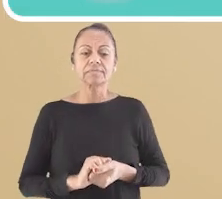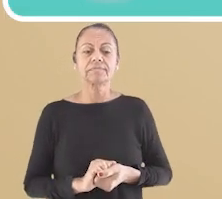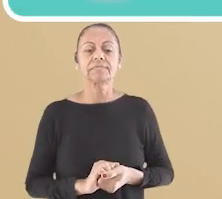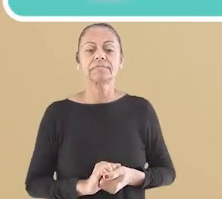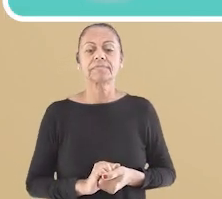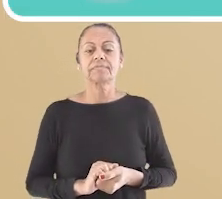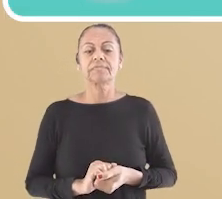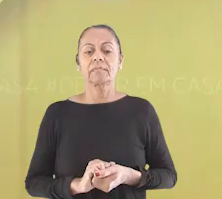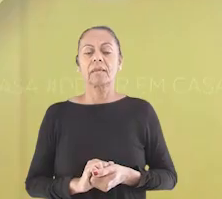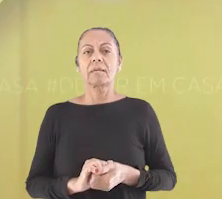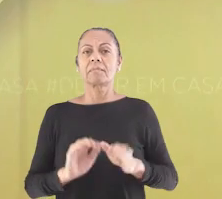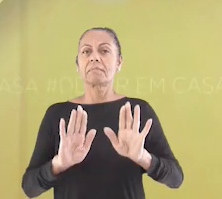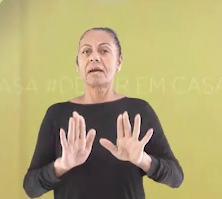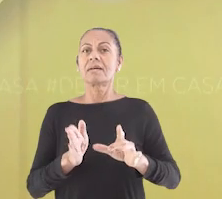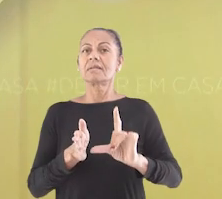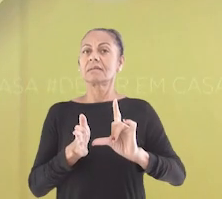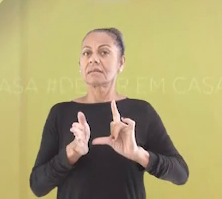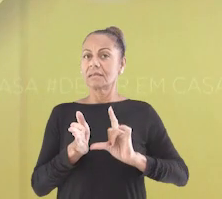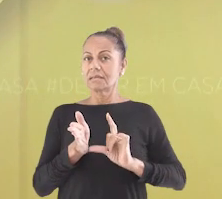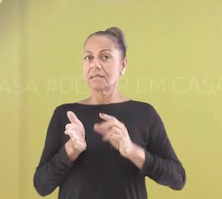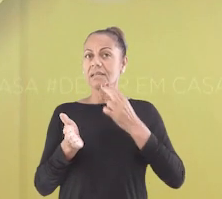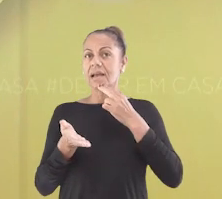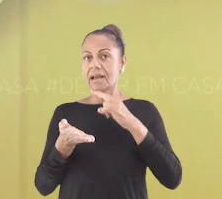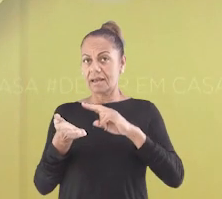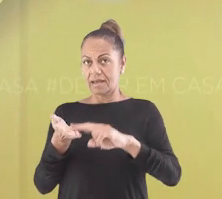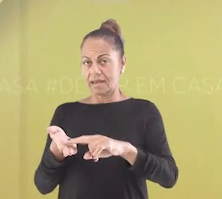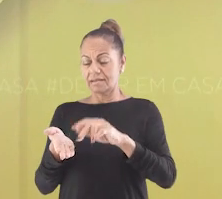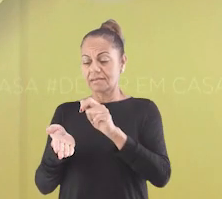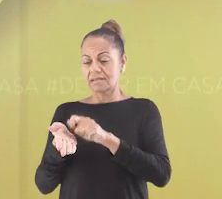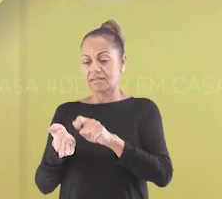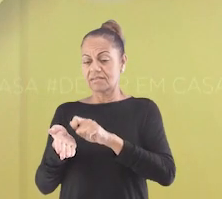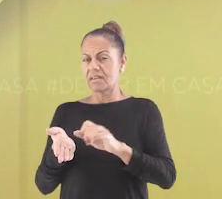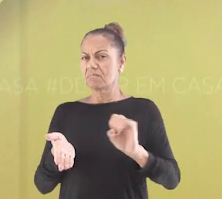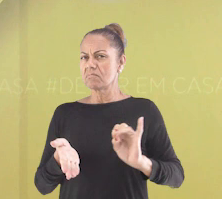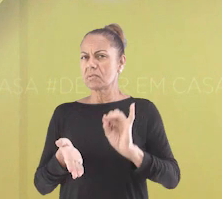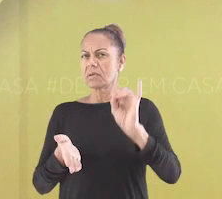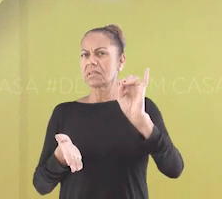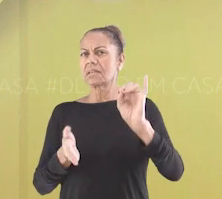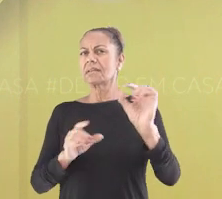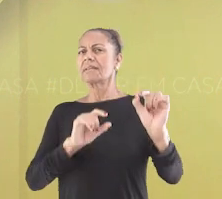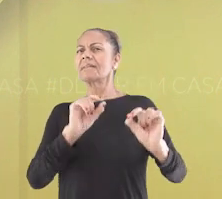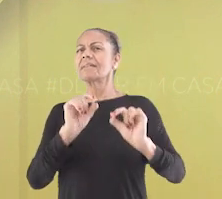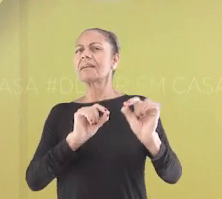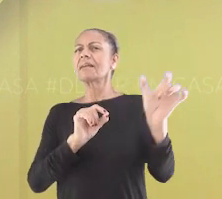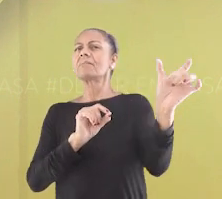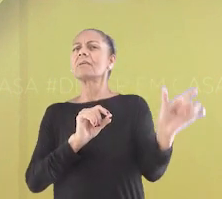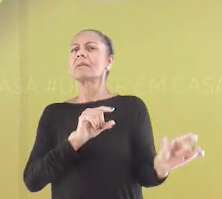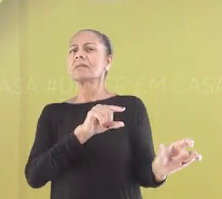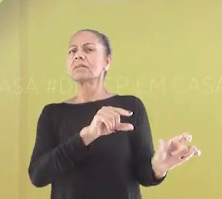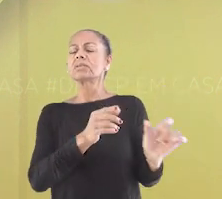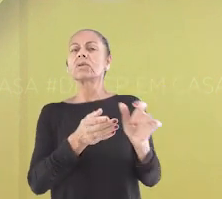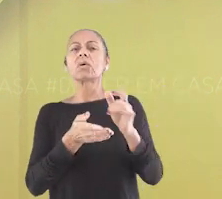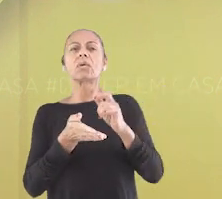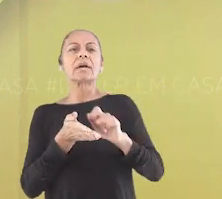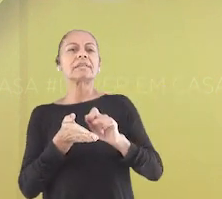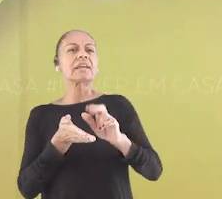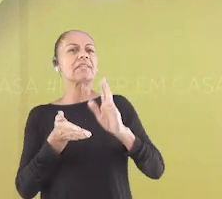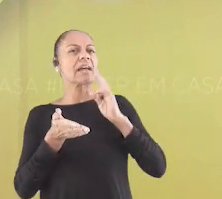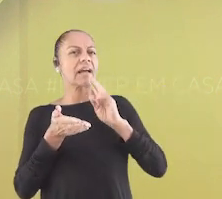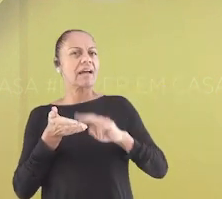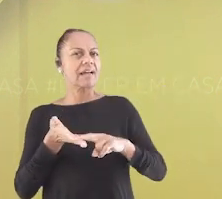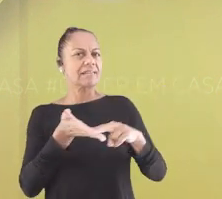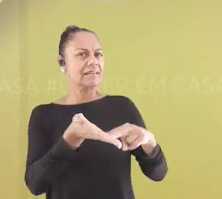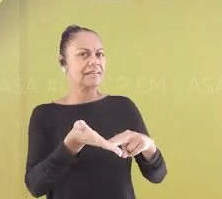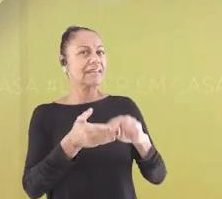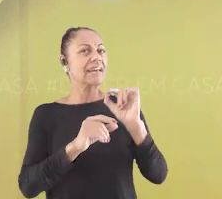geral. Antes de escrevermos uma carta, é muito importante sabermos para quem estamos escrevendo e consultar qual